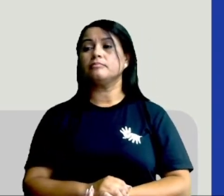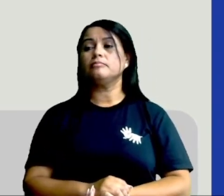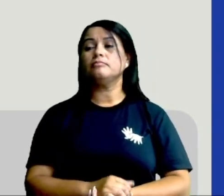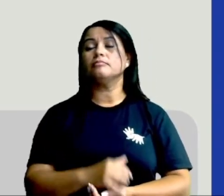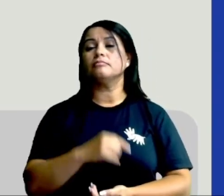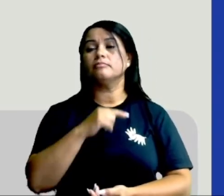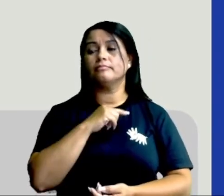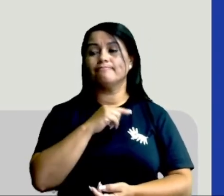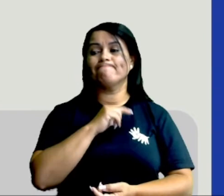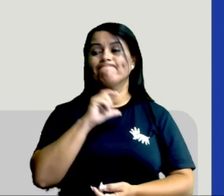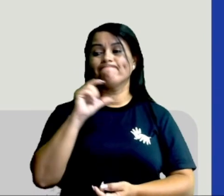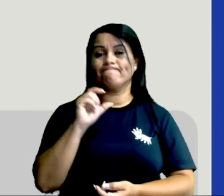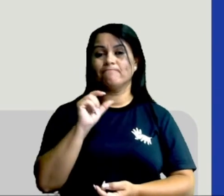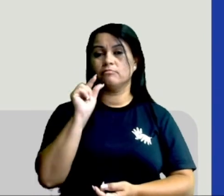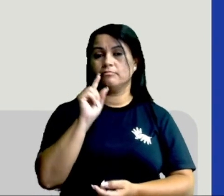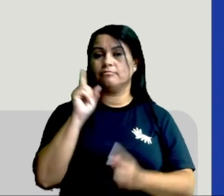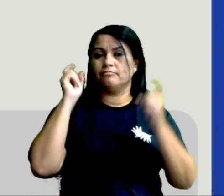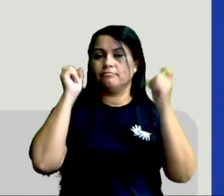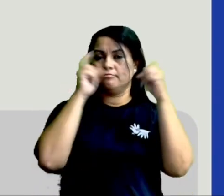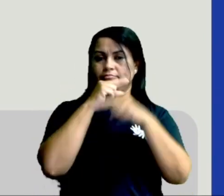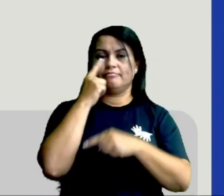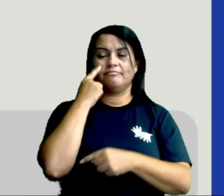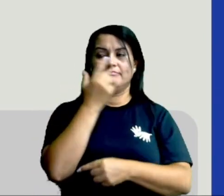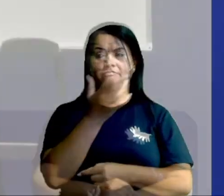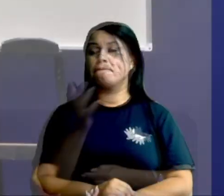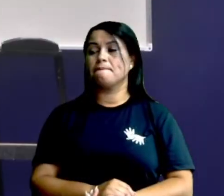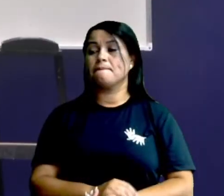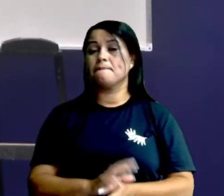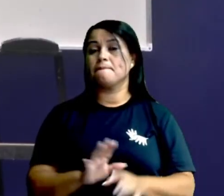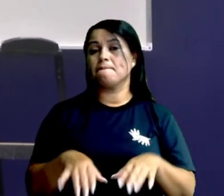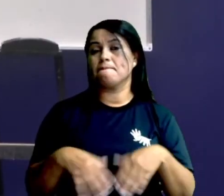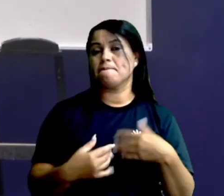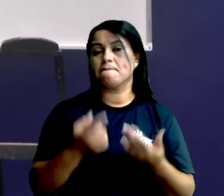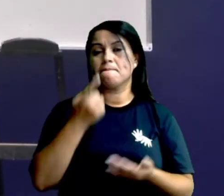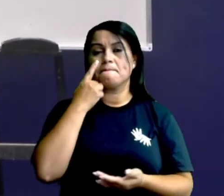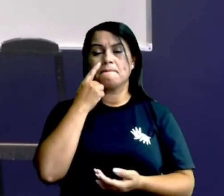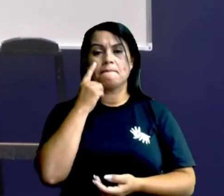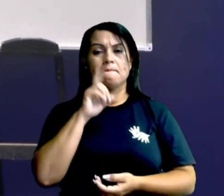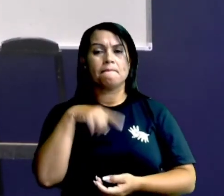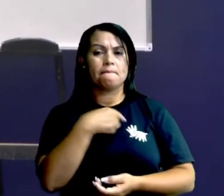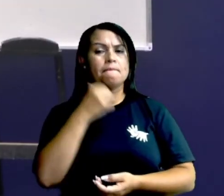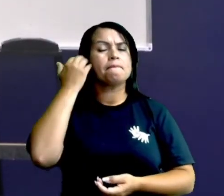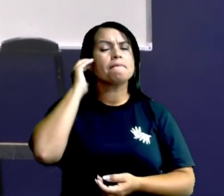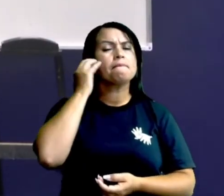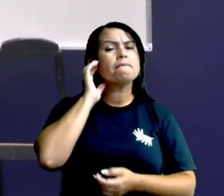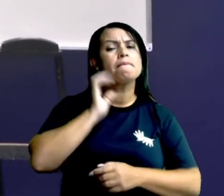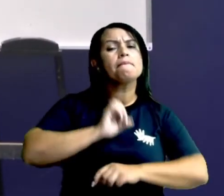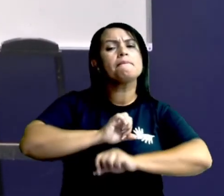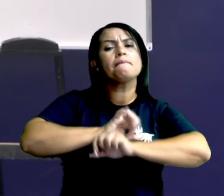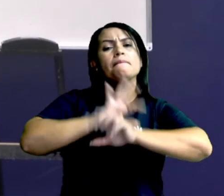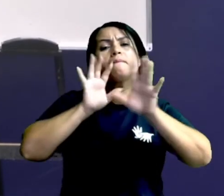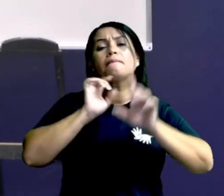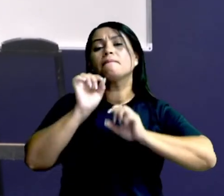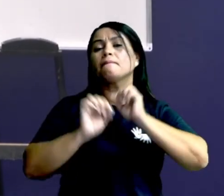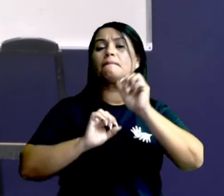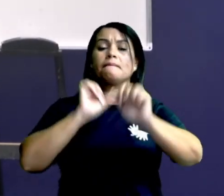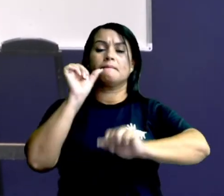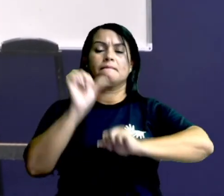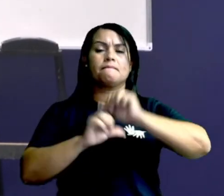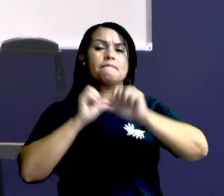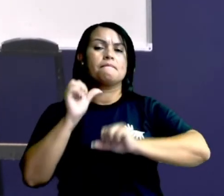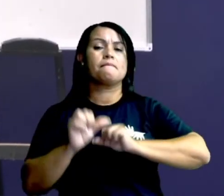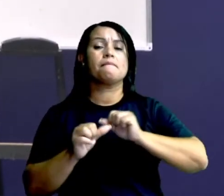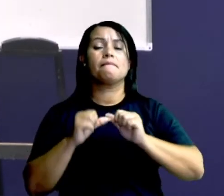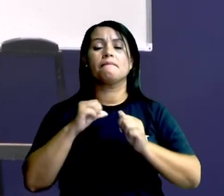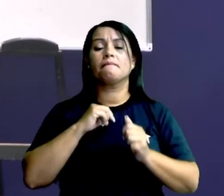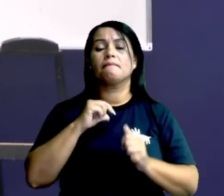Então, essa agora é mais difícil. Vamos ver aqui? Então, a gente já conseguiu compreender, fazer essas transformações com